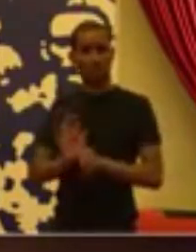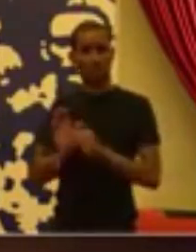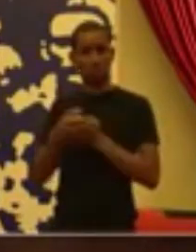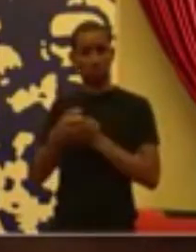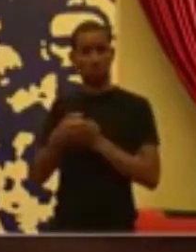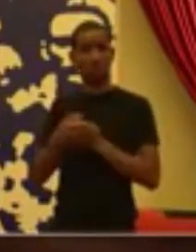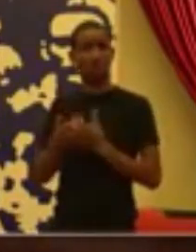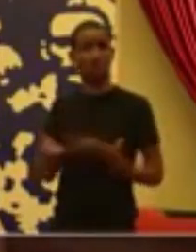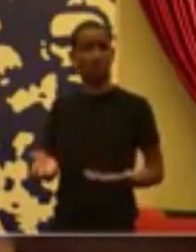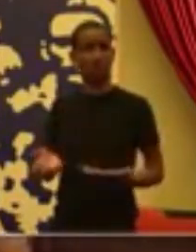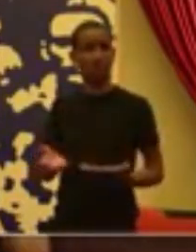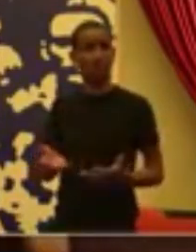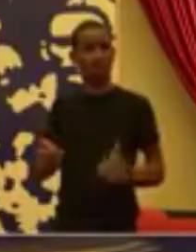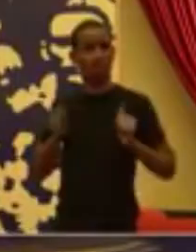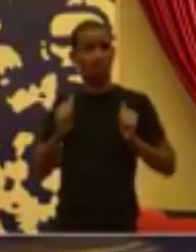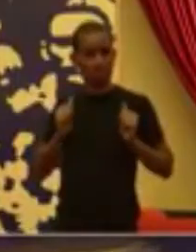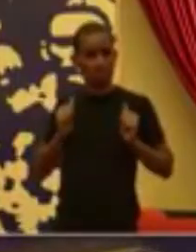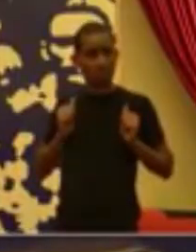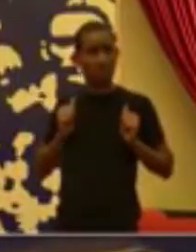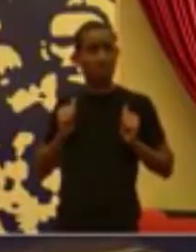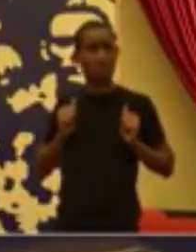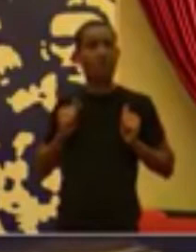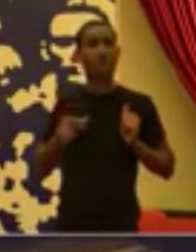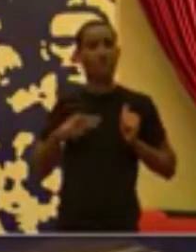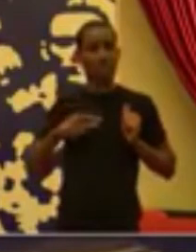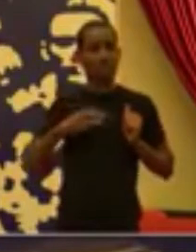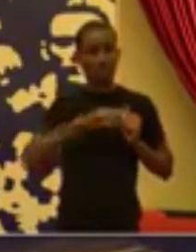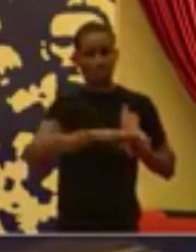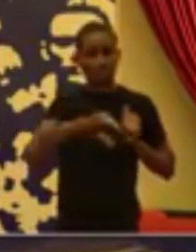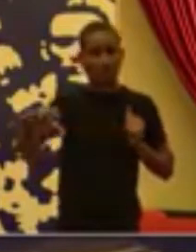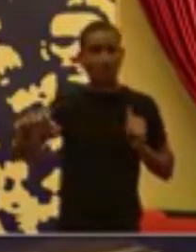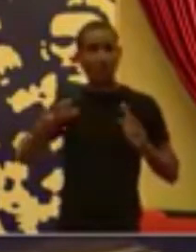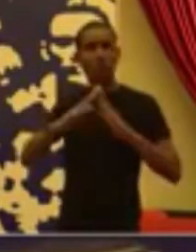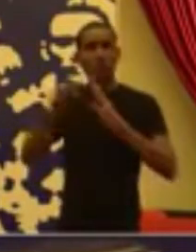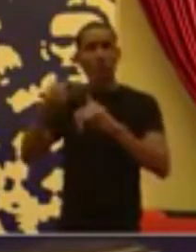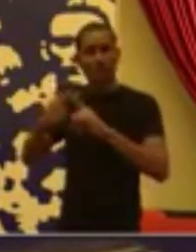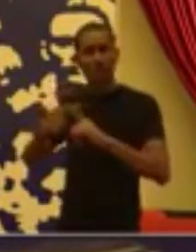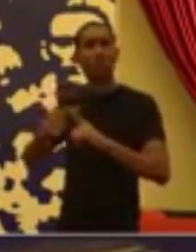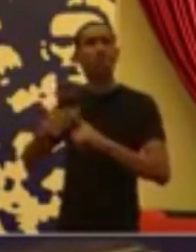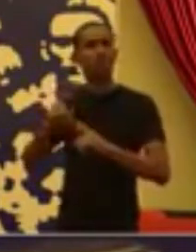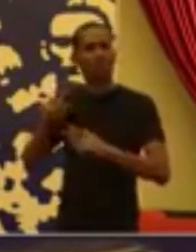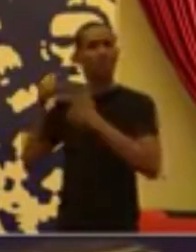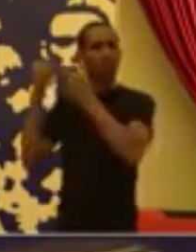E que é um espaço ocupado por igrejas conservadoras.